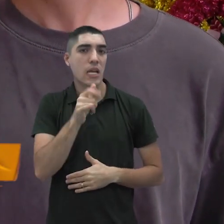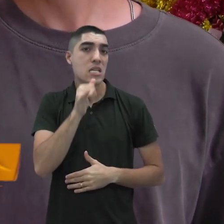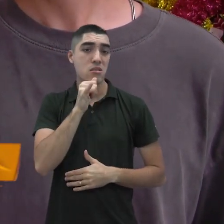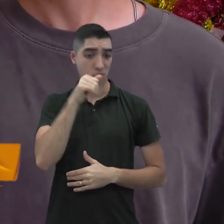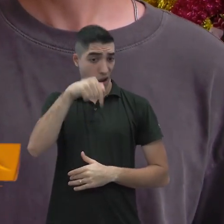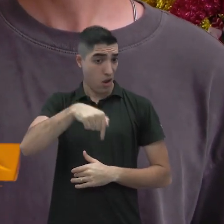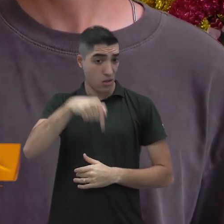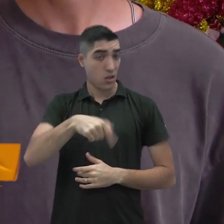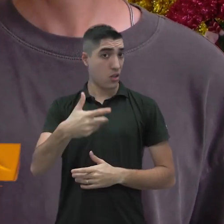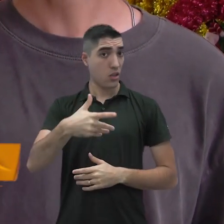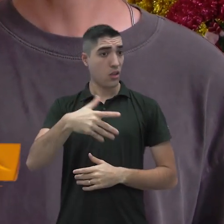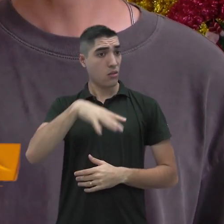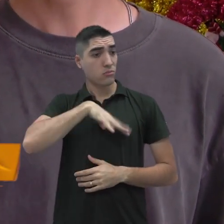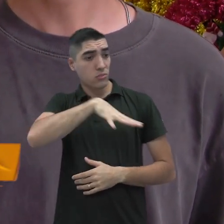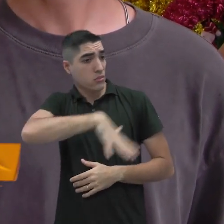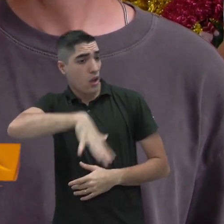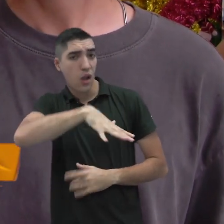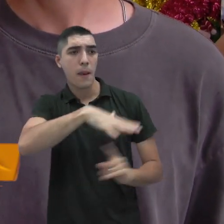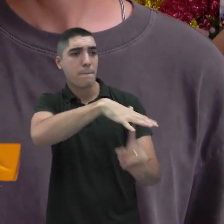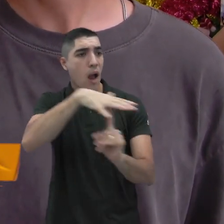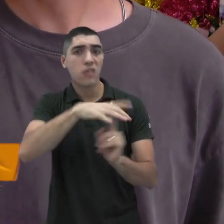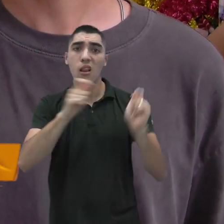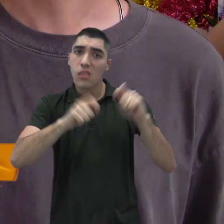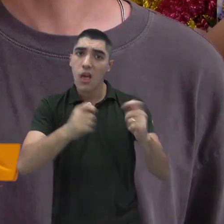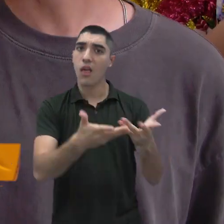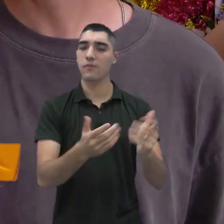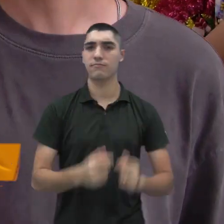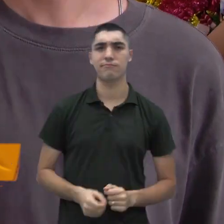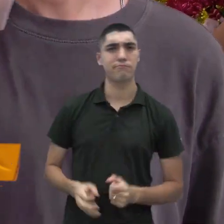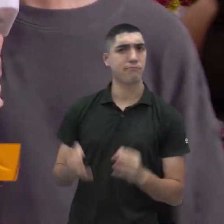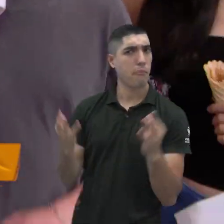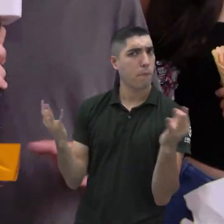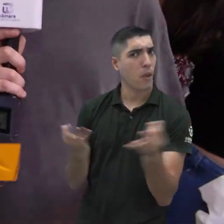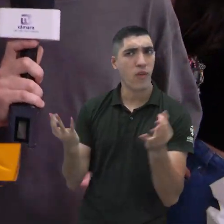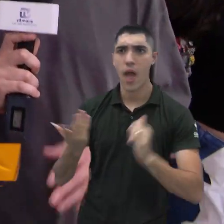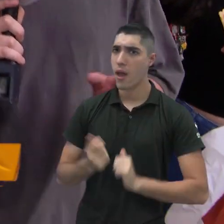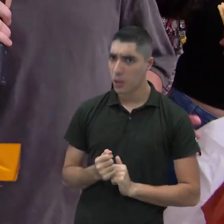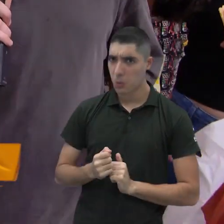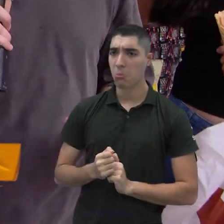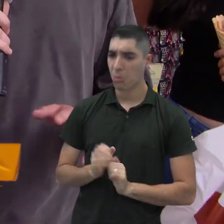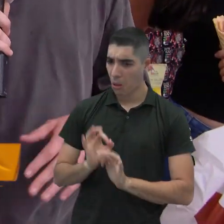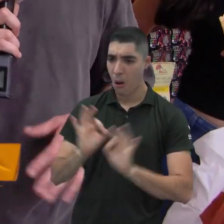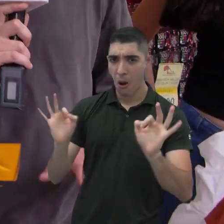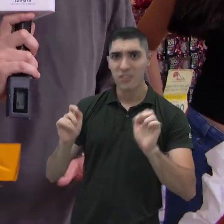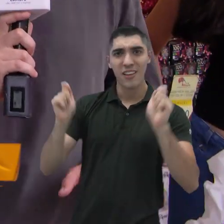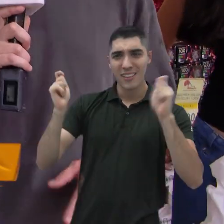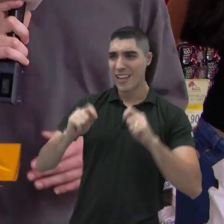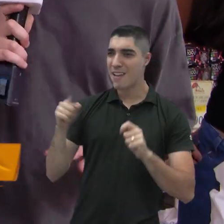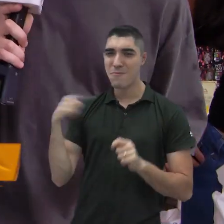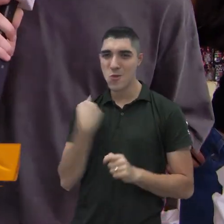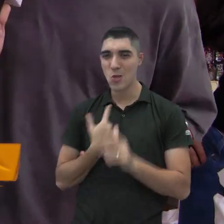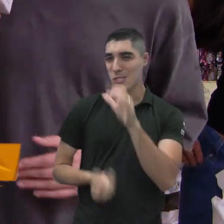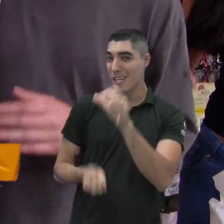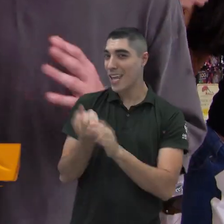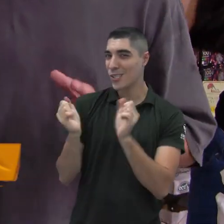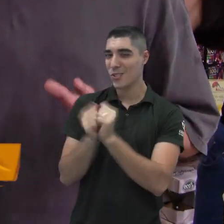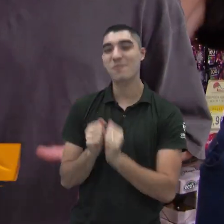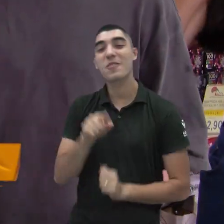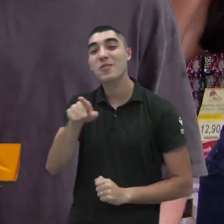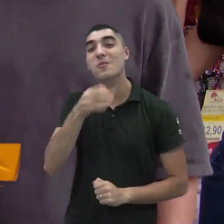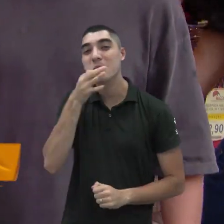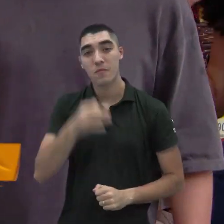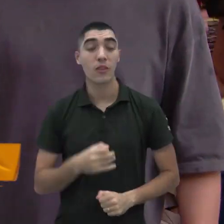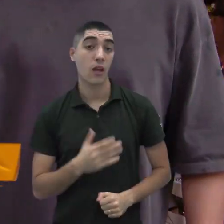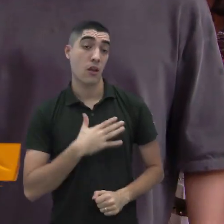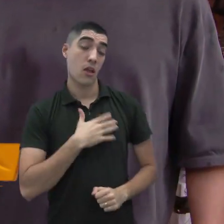né? Tipo, aqui mesmo, poderia ter aqui no Praça, essas coisas. Perfeito, tô gostando da programação, já dá para montar um line-up. Você,